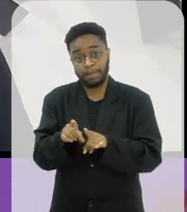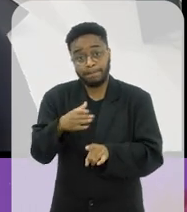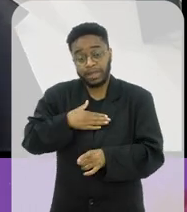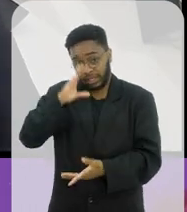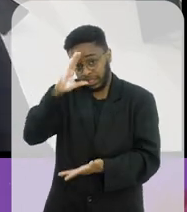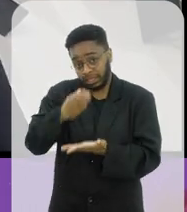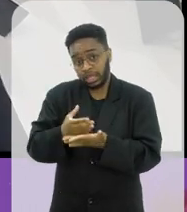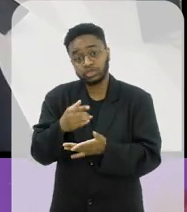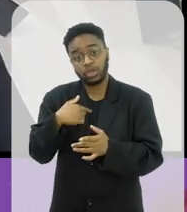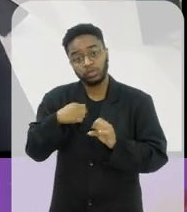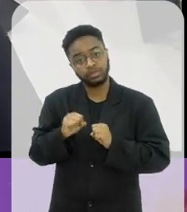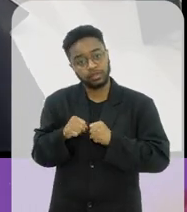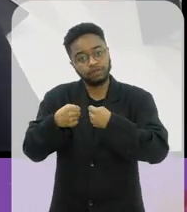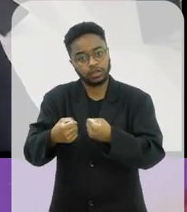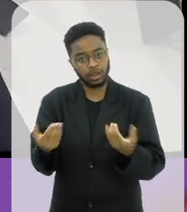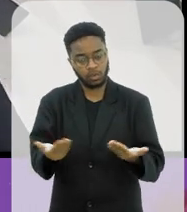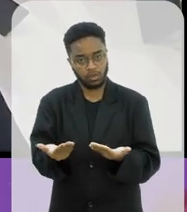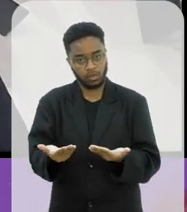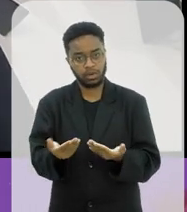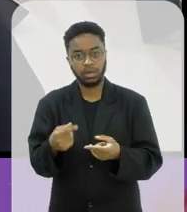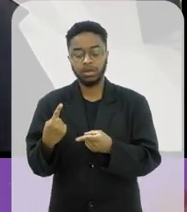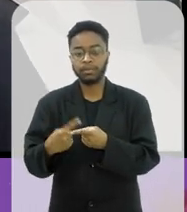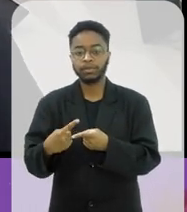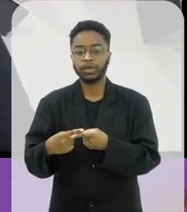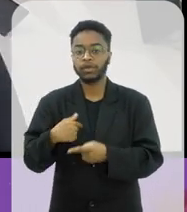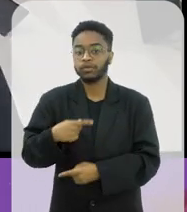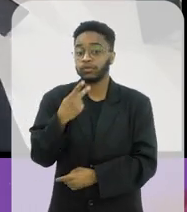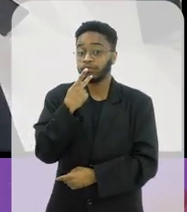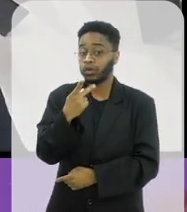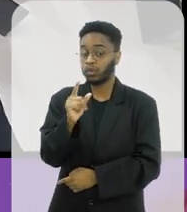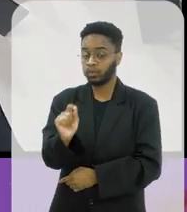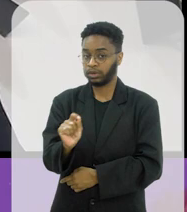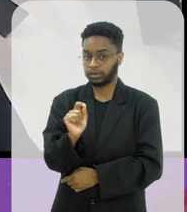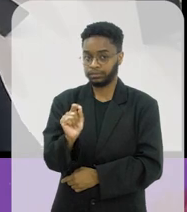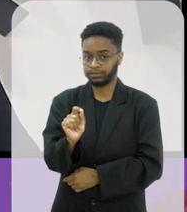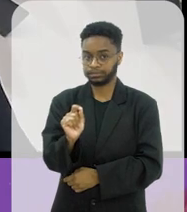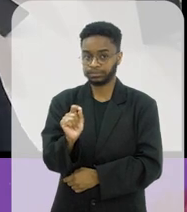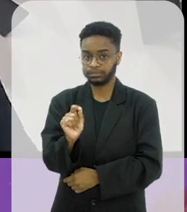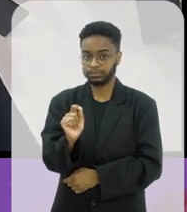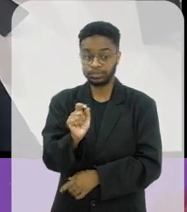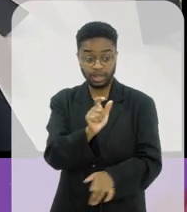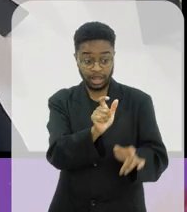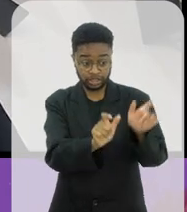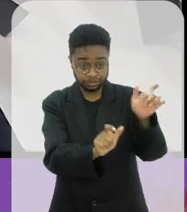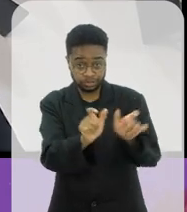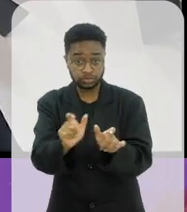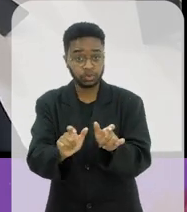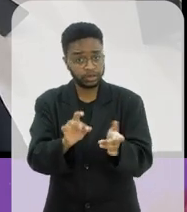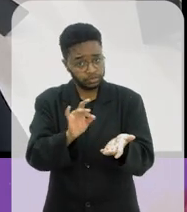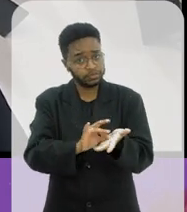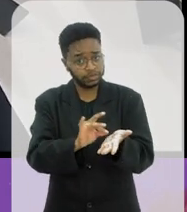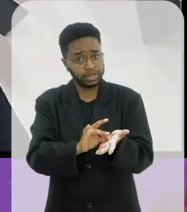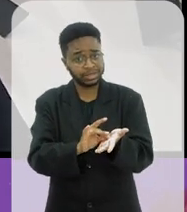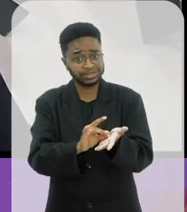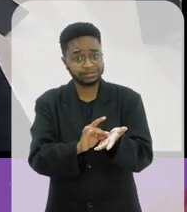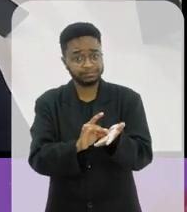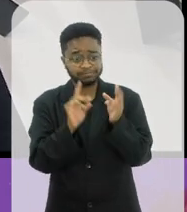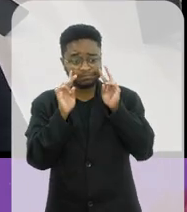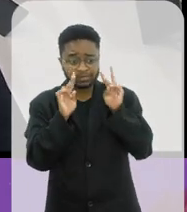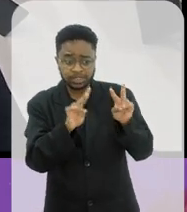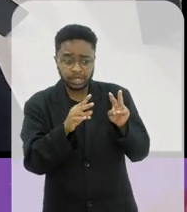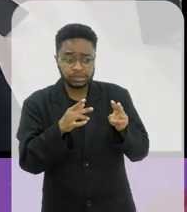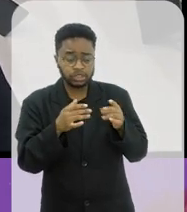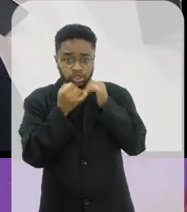tese, que vou sustentá-la agora, Rui, no sentido de dizer que as pessoas estão realmente envolvidas,